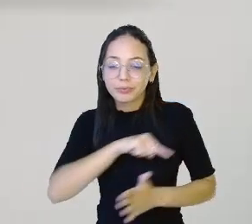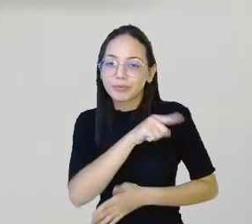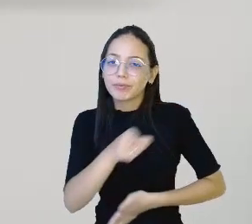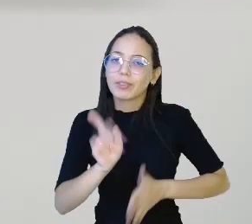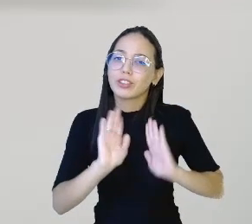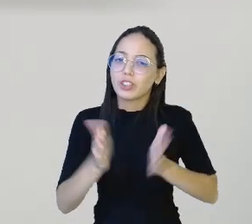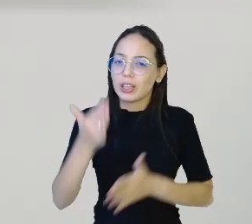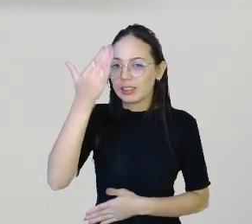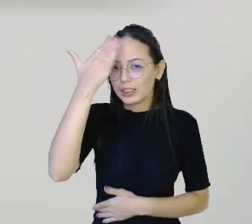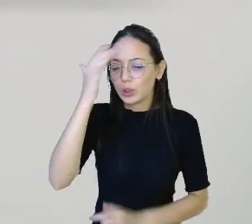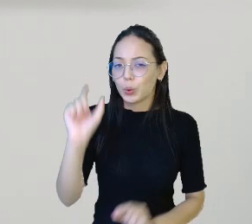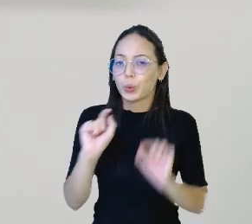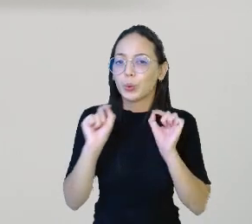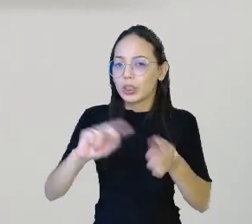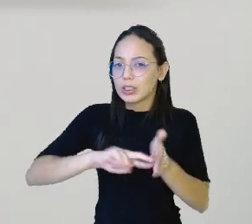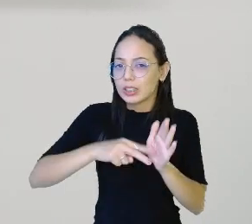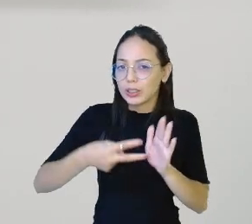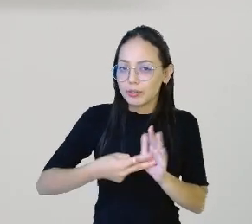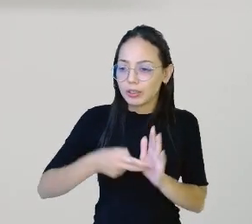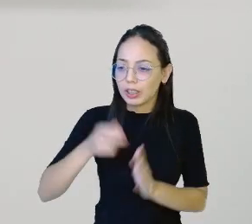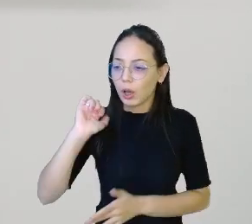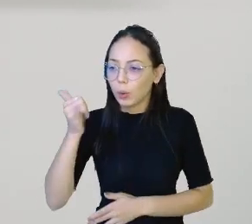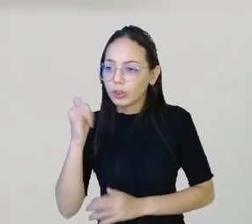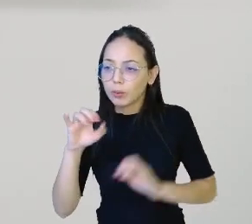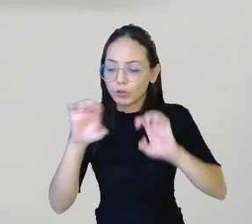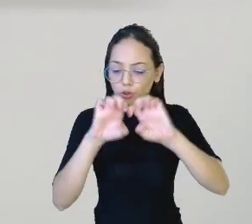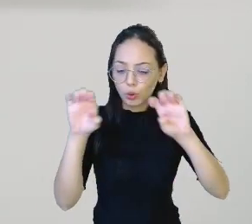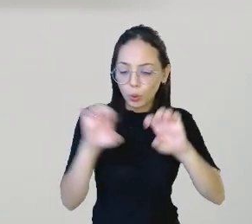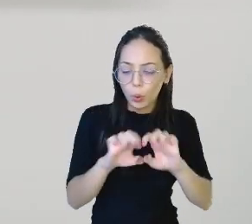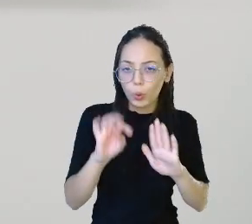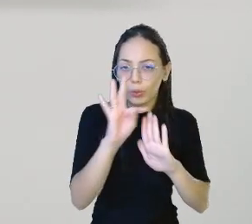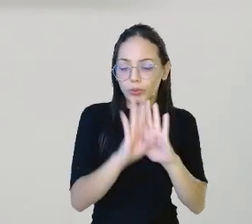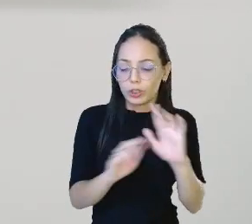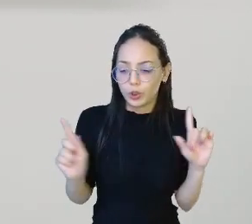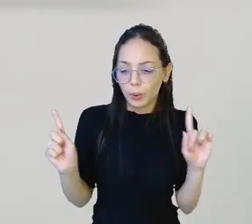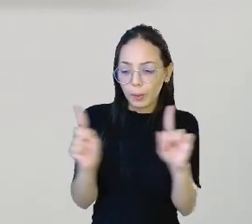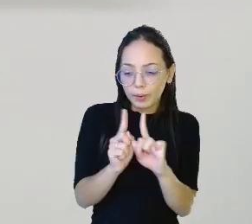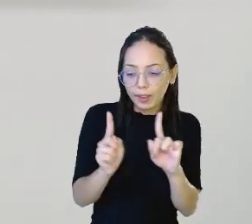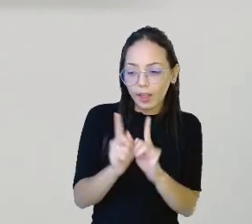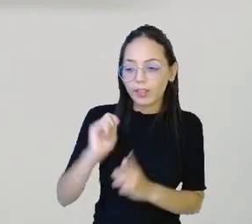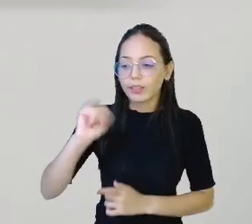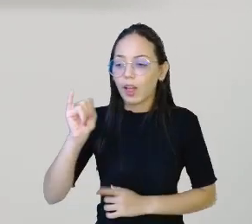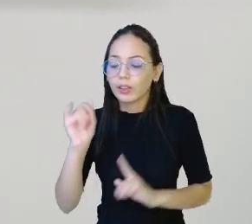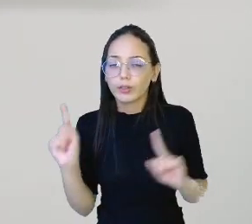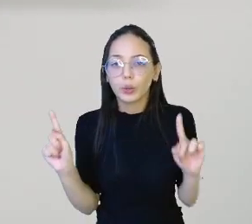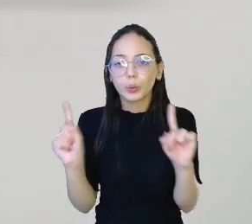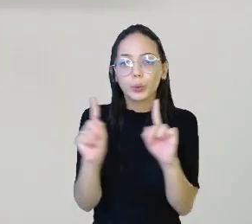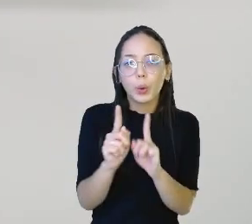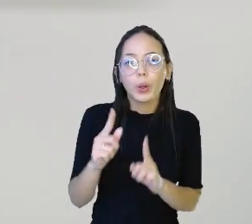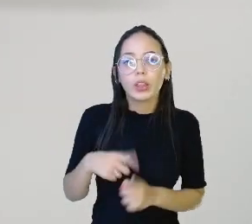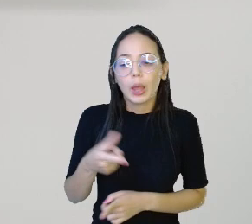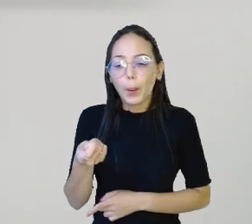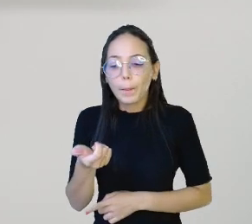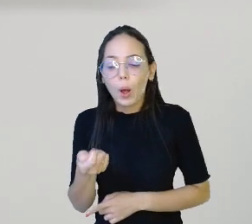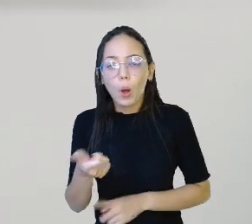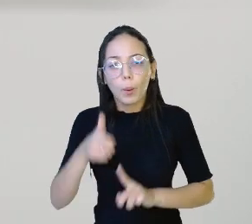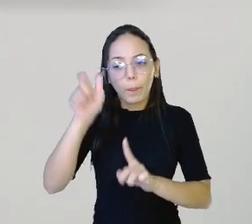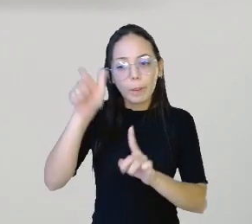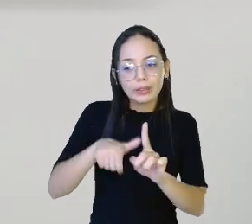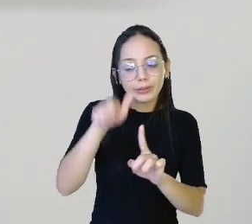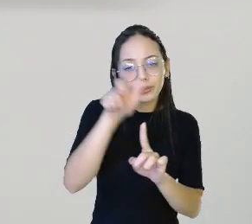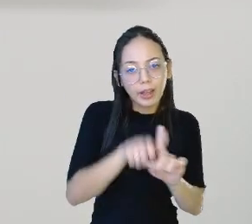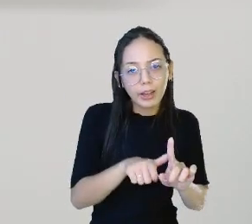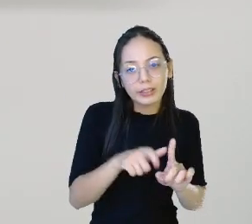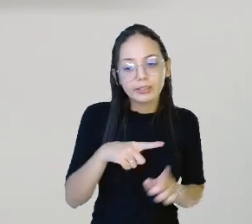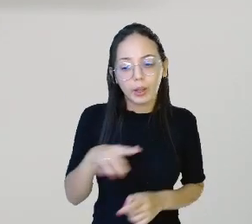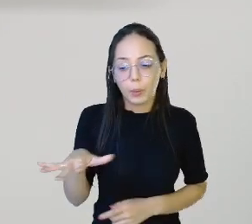que é um conto, que é uma estrutura, é um texto pequeno, é uma narrativa curta, que tem poucos personagens, que